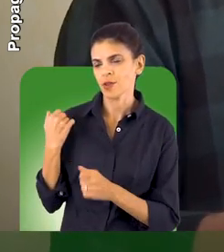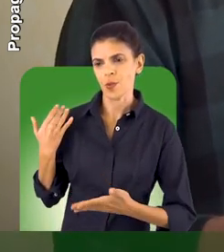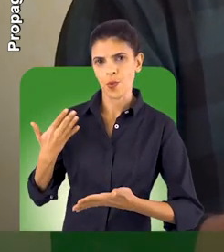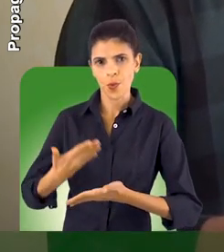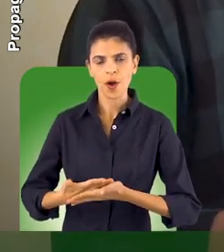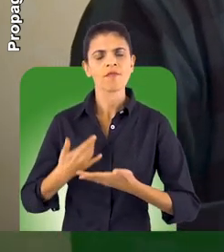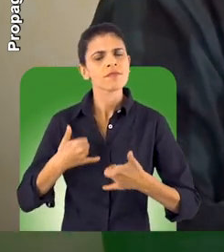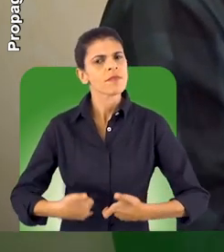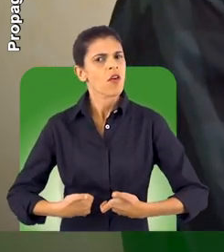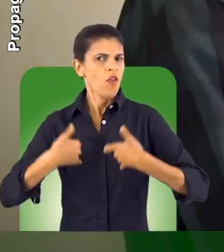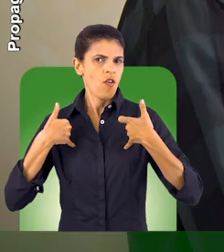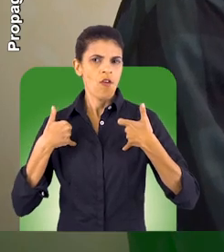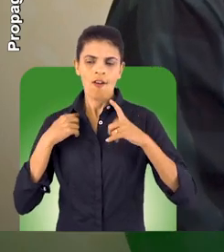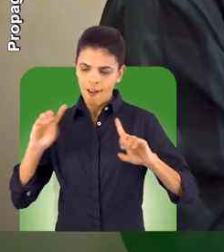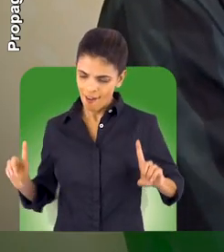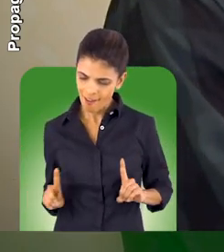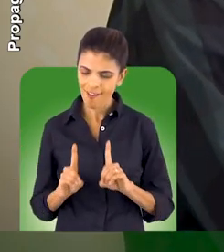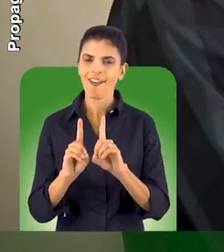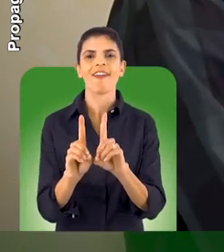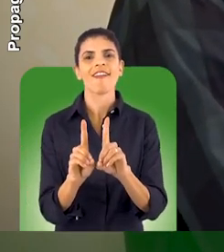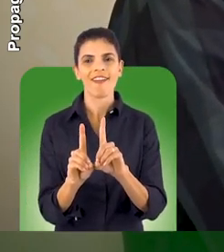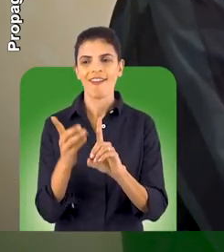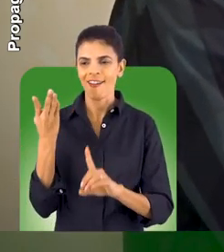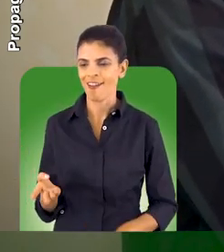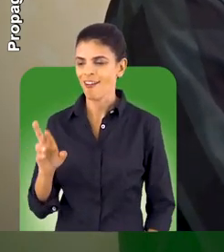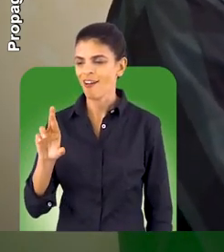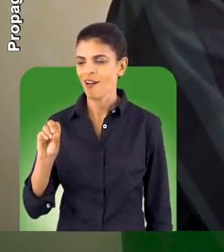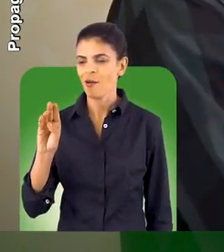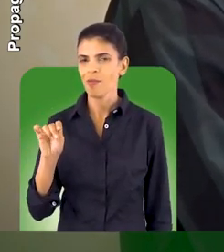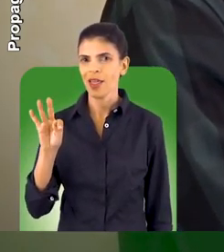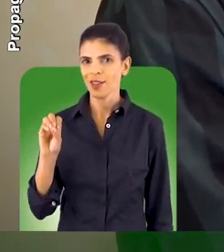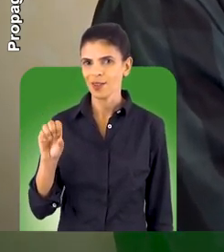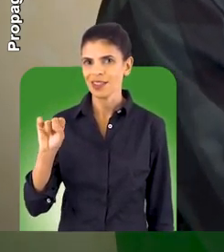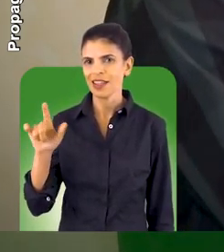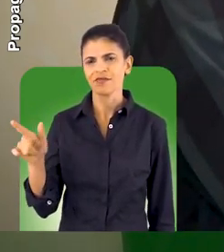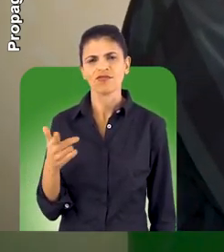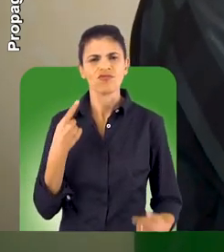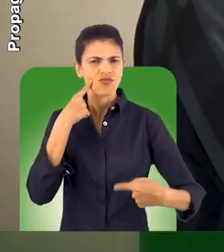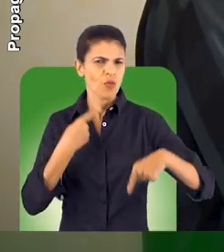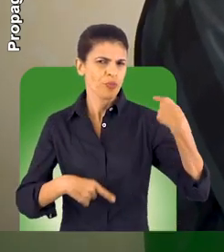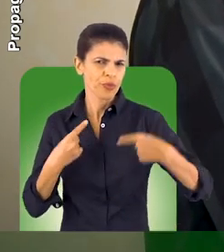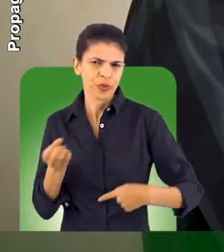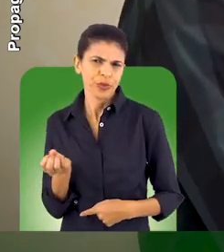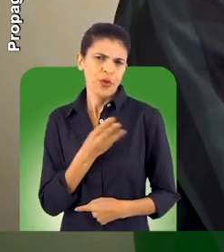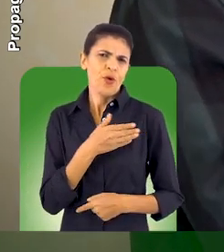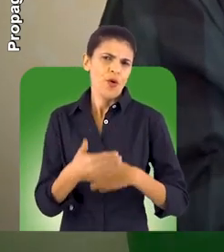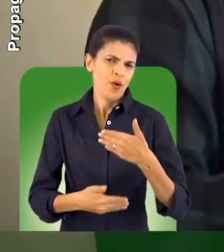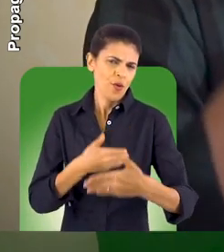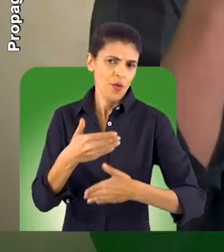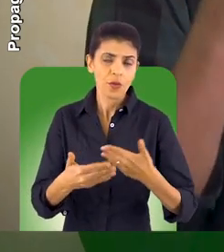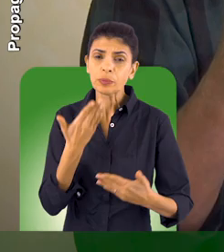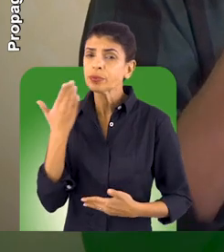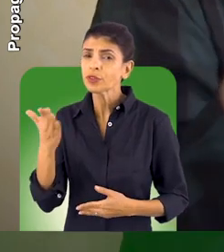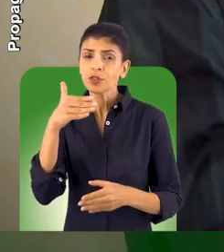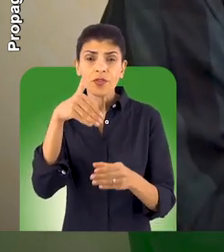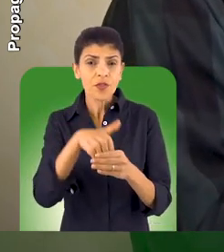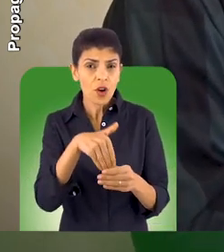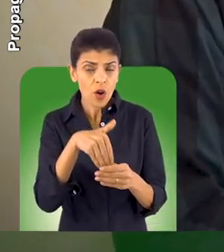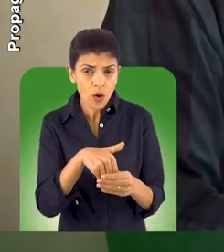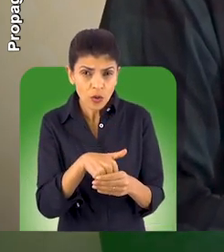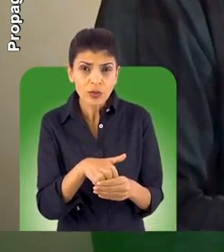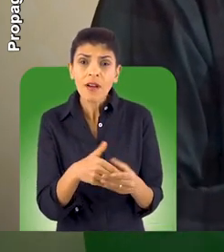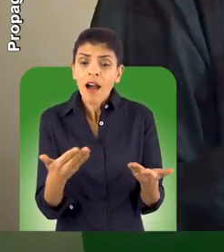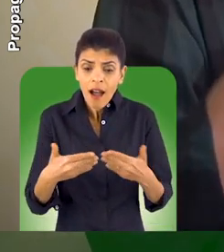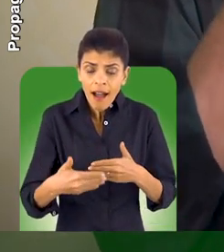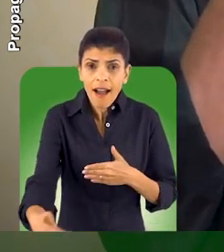40 anos e muito me honra estar ao seu lado, Roberto Salles, político jovem. Gostaria de pedir o voto